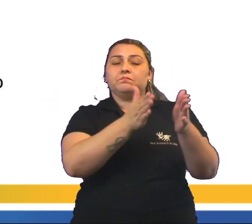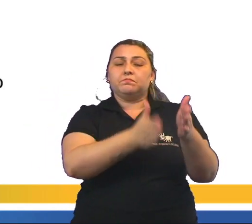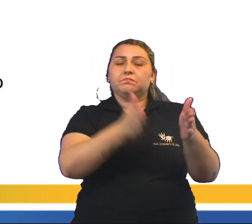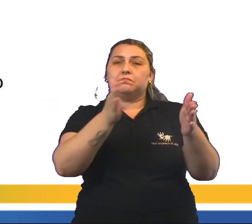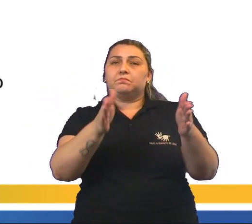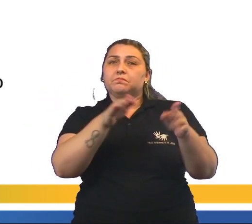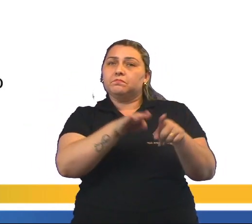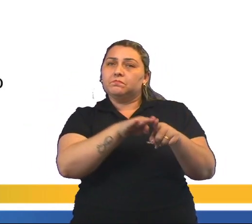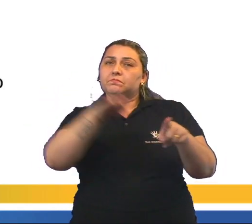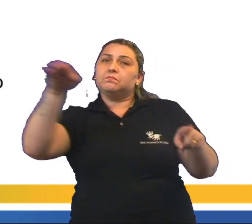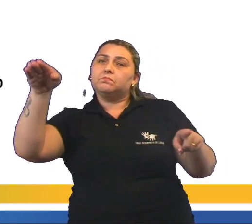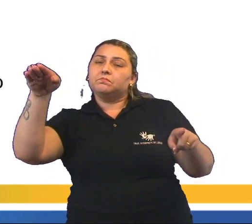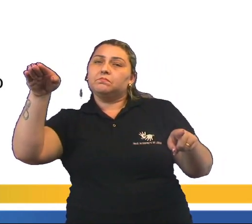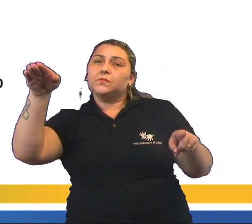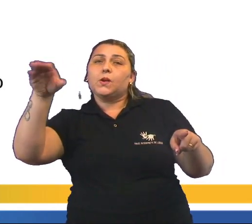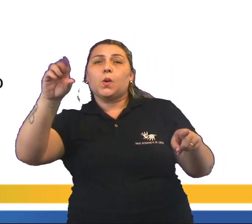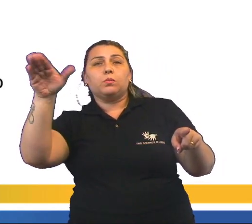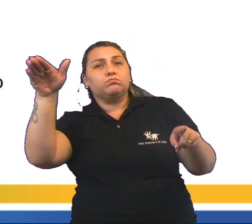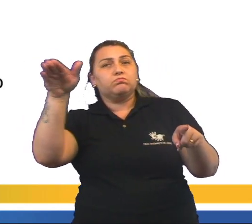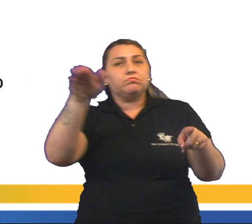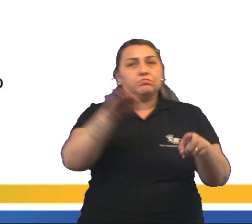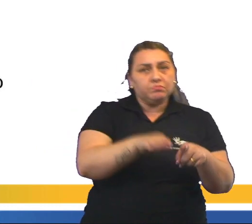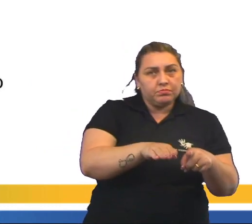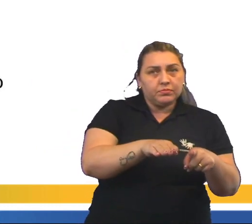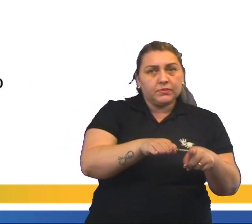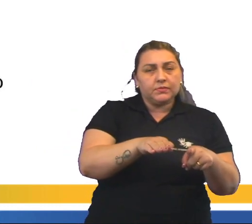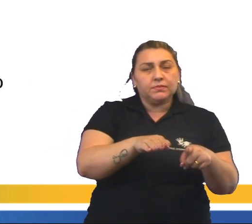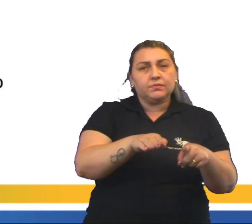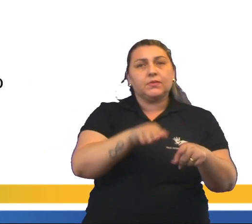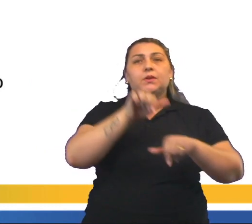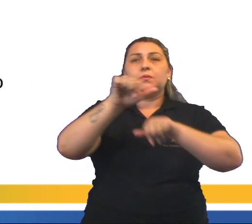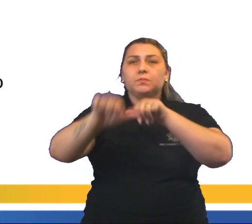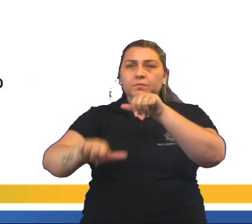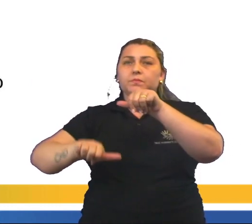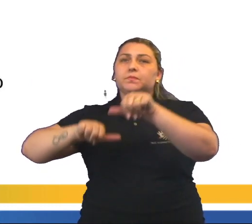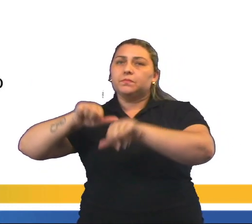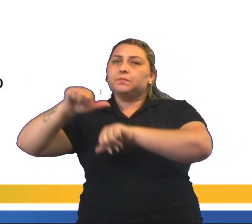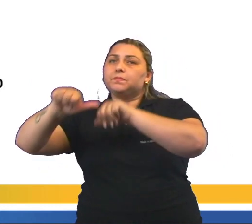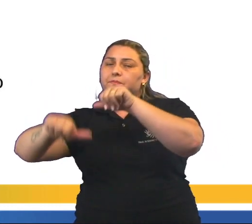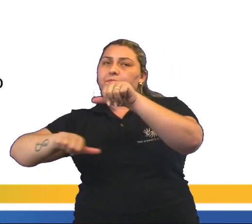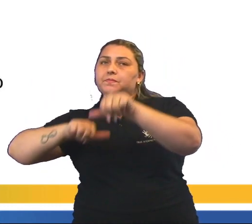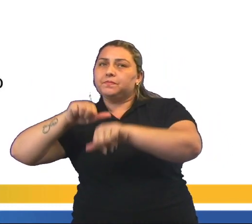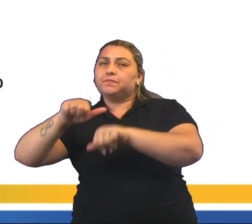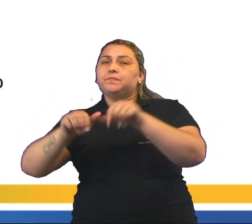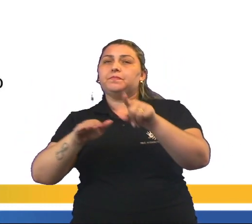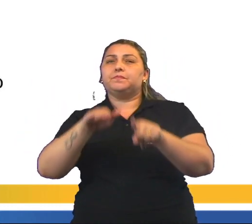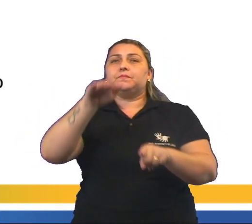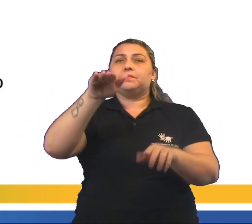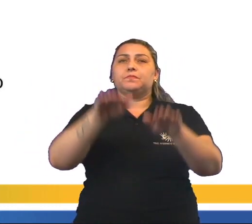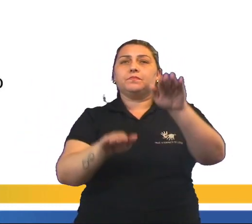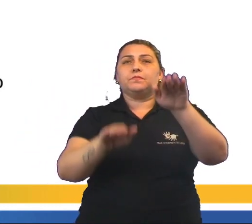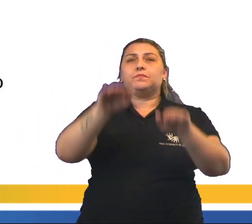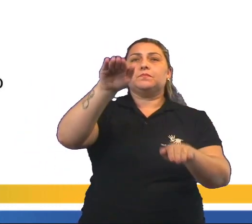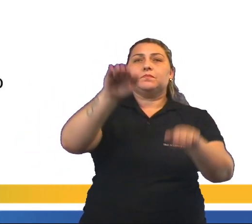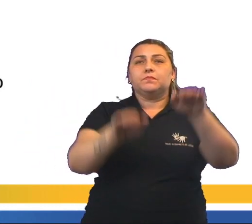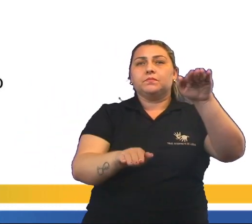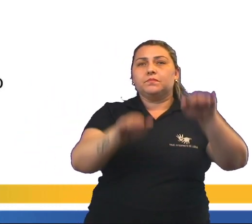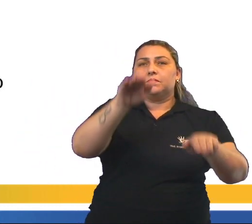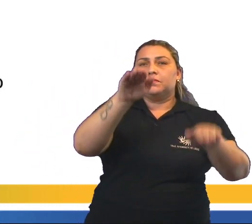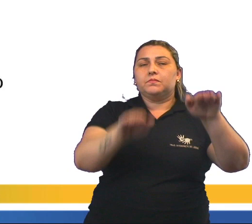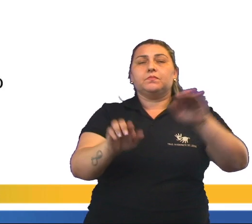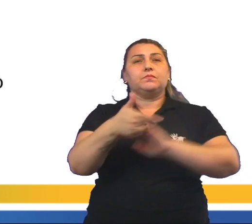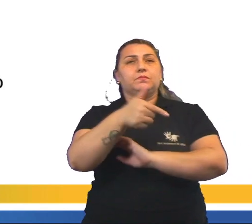sequência crescente ou decrescente e ele não fica oscilando sobe desce sobe desce